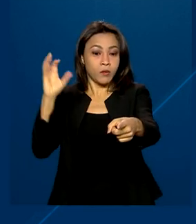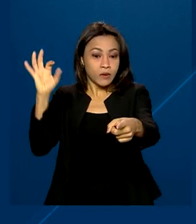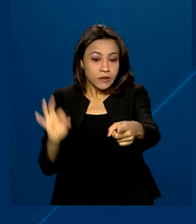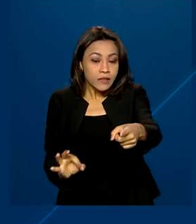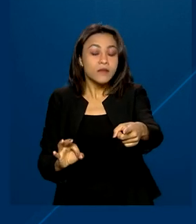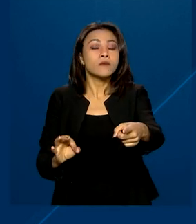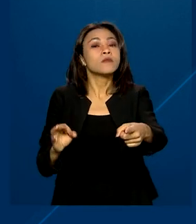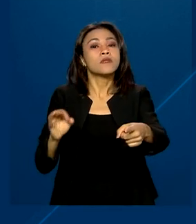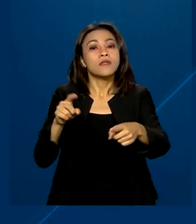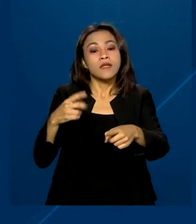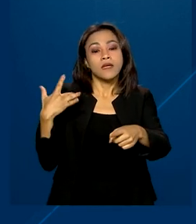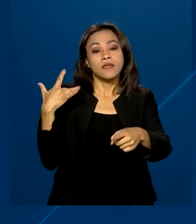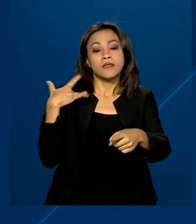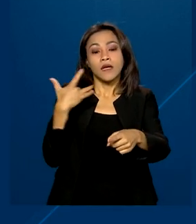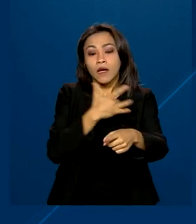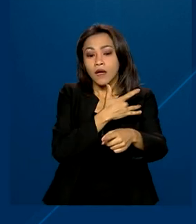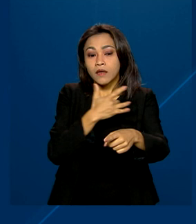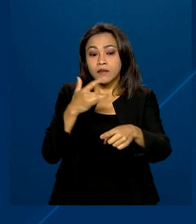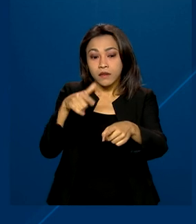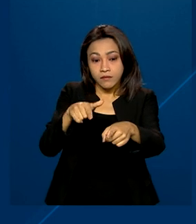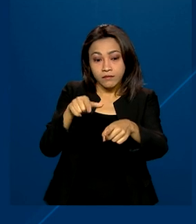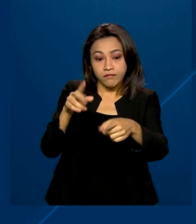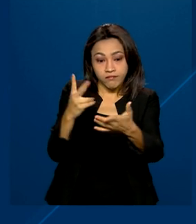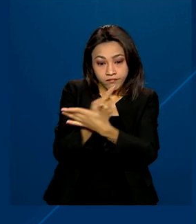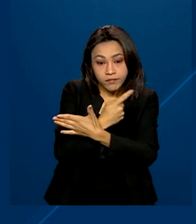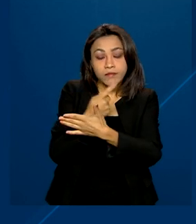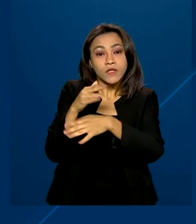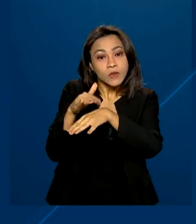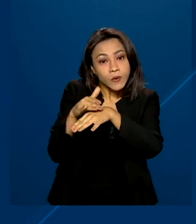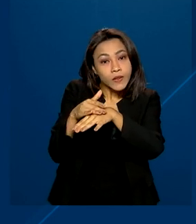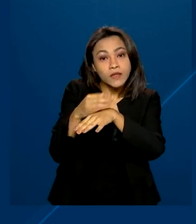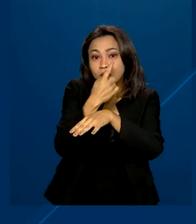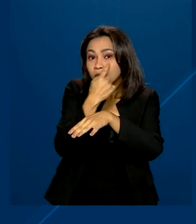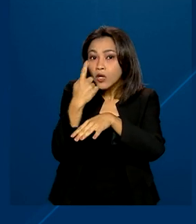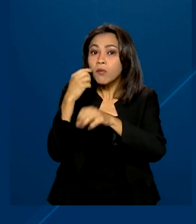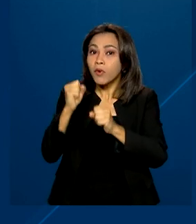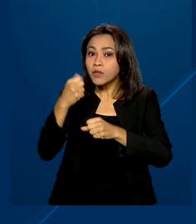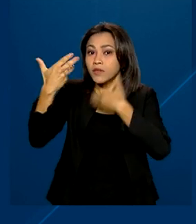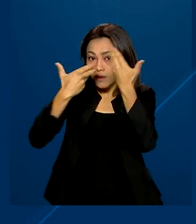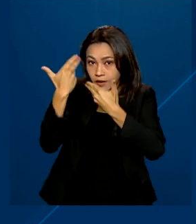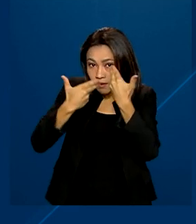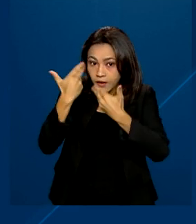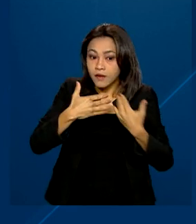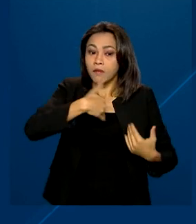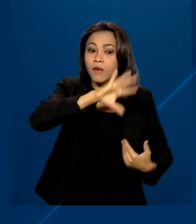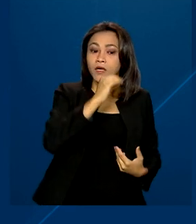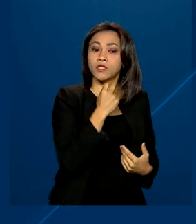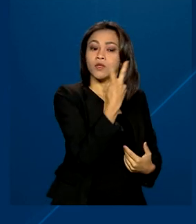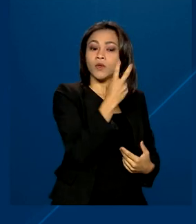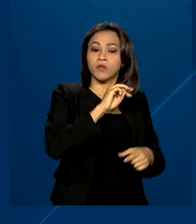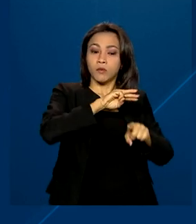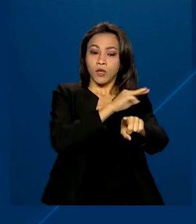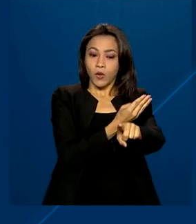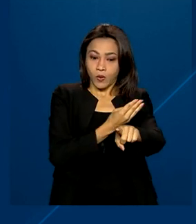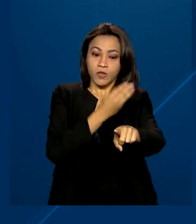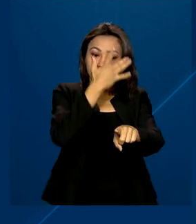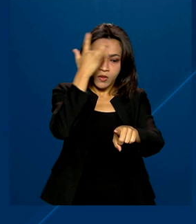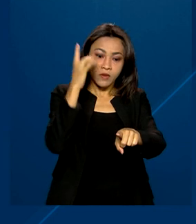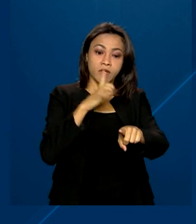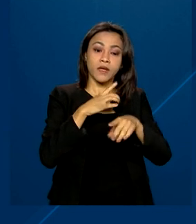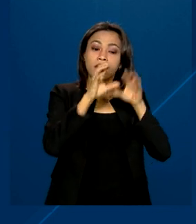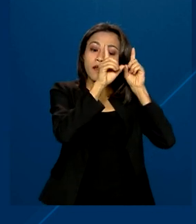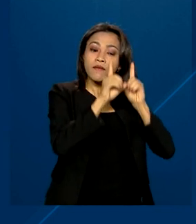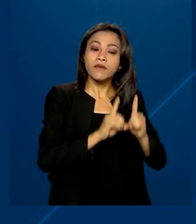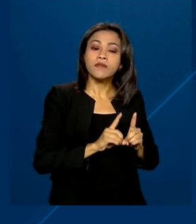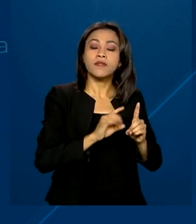dos olhos podem ser prevenidas ou tratadas mais de 2 bilhões de pessoas têm deficiência visual